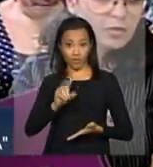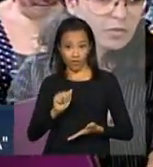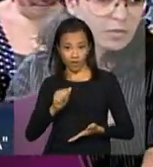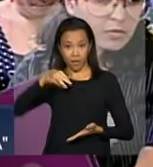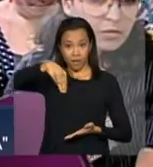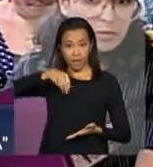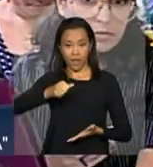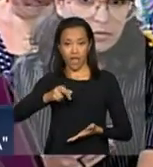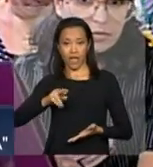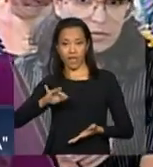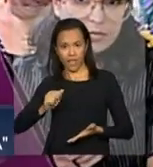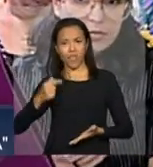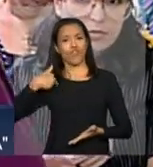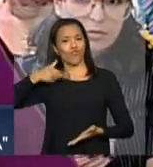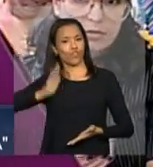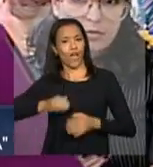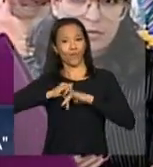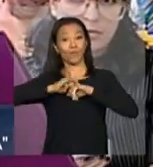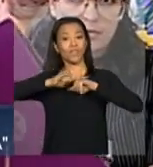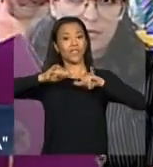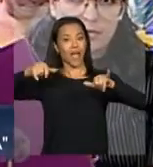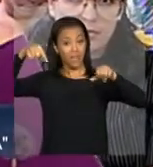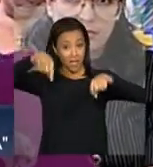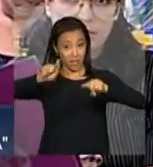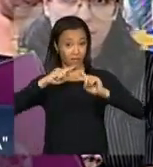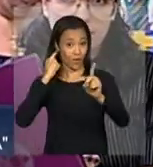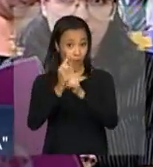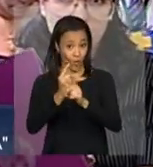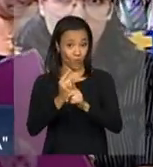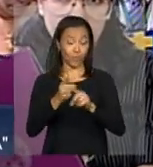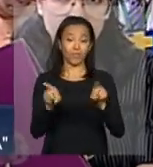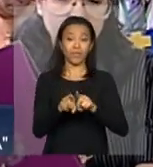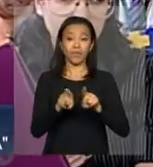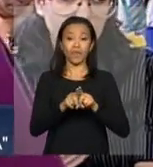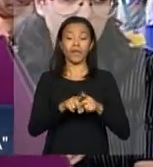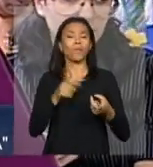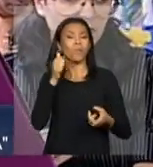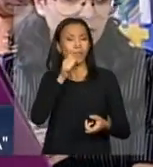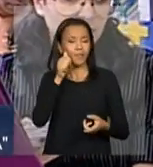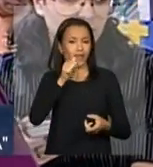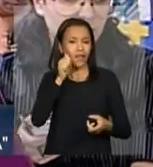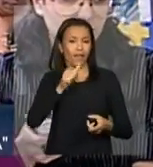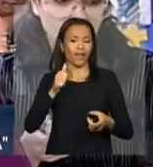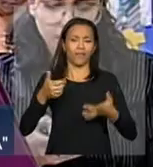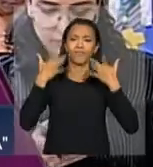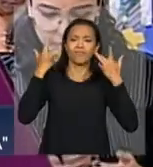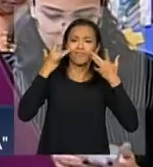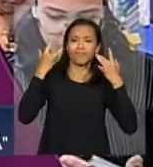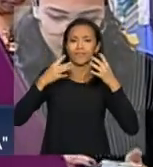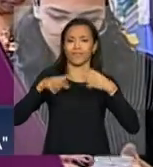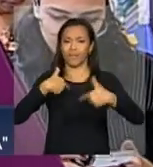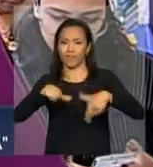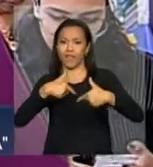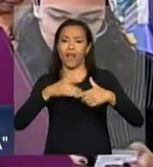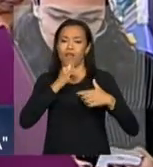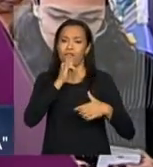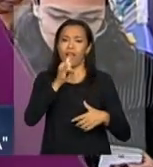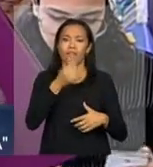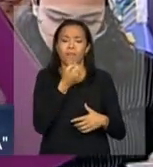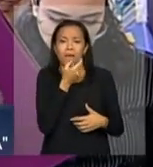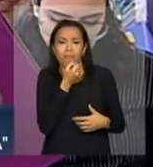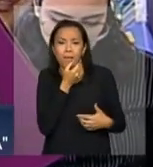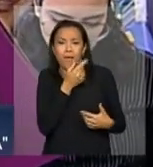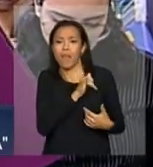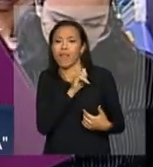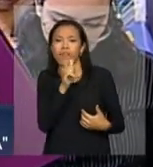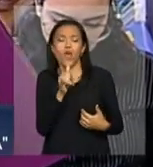essa coletiva e colocava uma personagem da atriz Cida Mendes, que é muito engraçada, e ela dizendo assim: nós